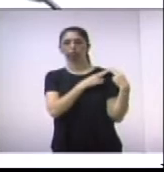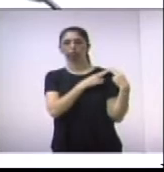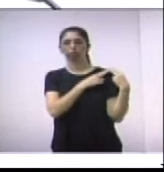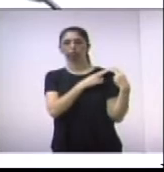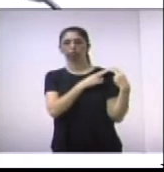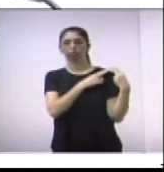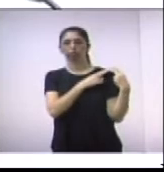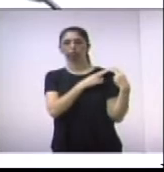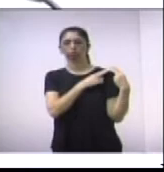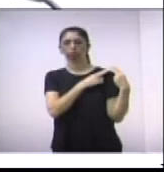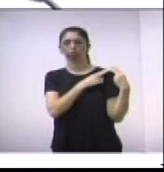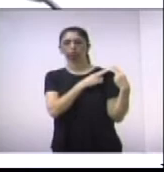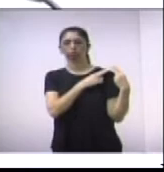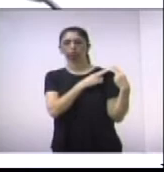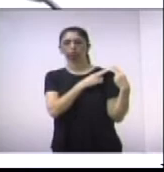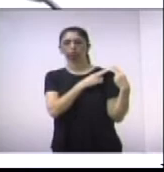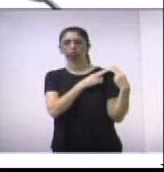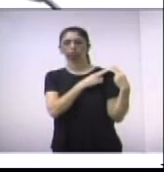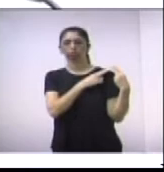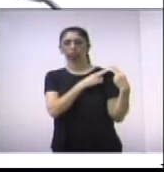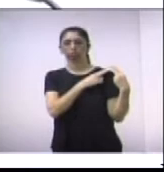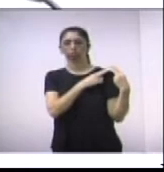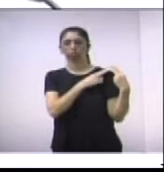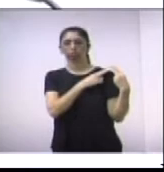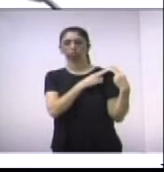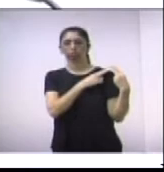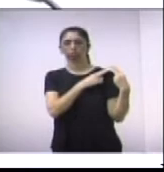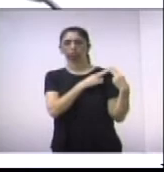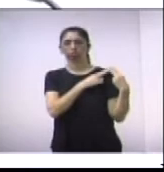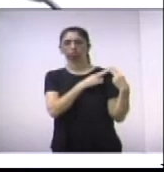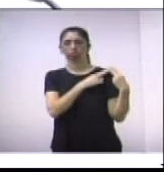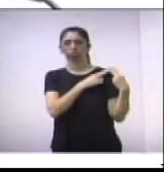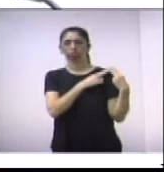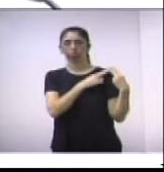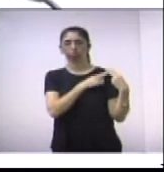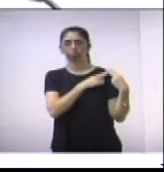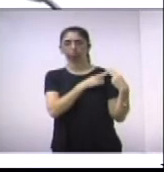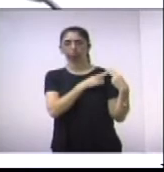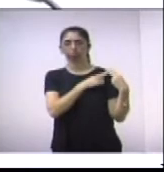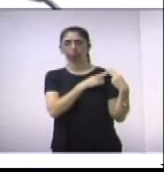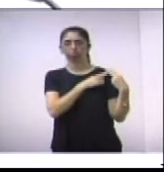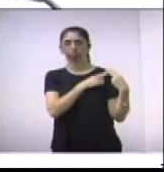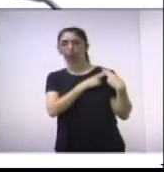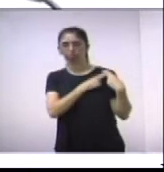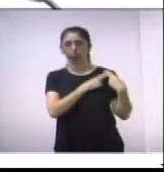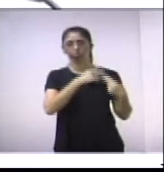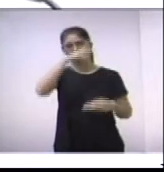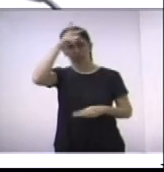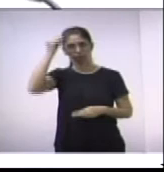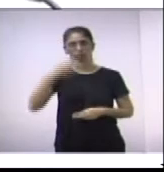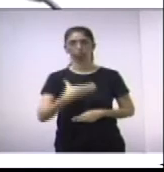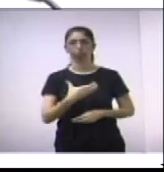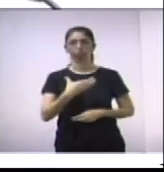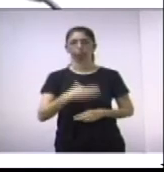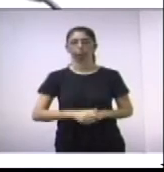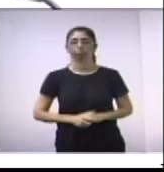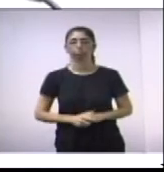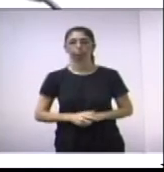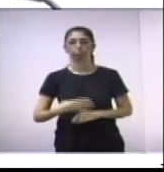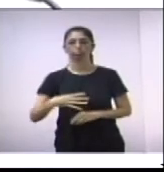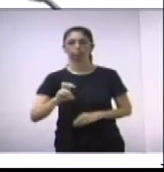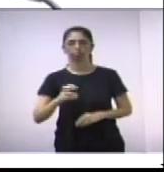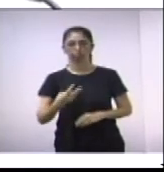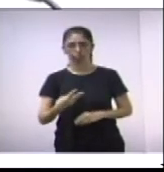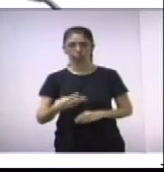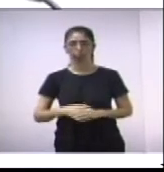R$ 859.900, sendo que a contratação da referida empresa pela Prefeitura de Paulínia ocorreu por ordem do prefeito José Pavão Júnior. 43.